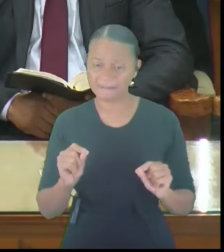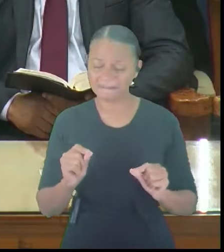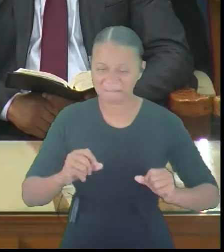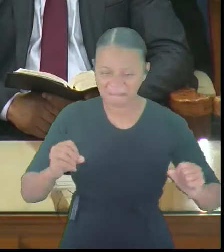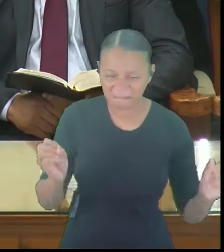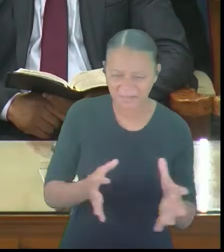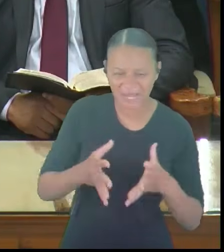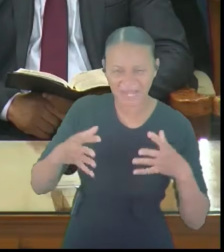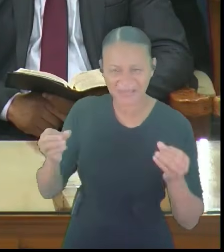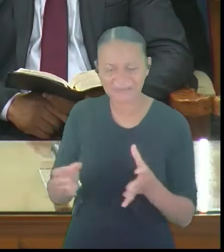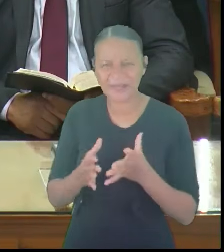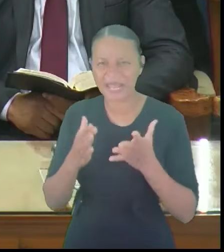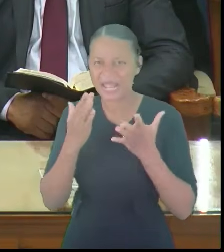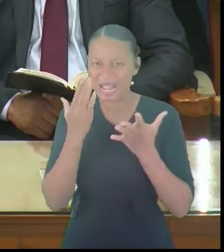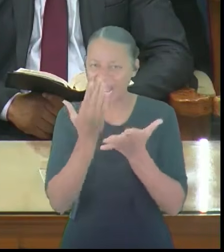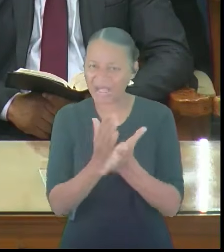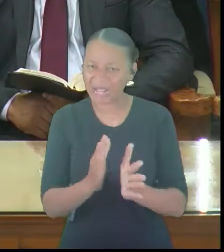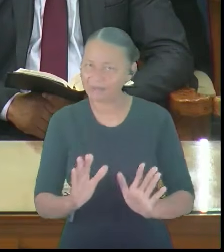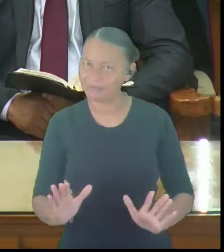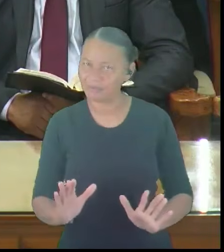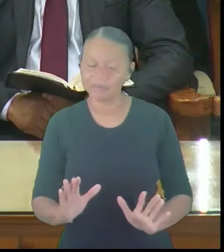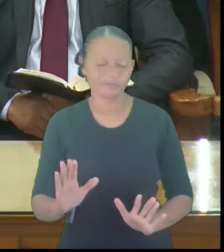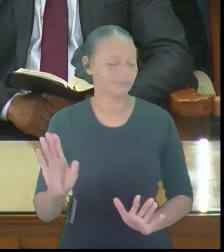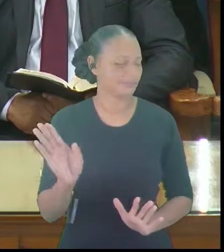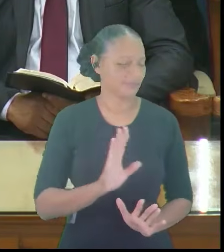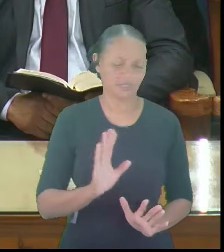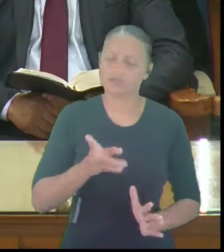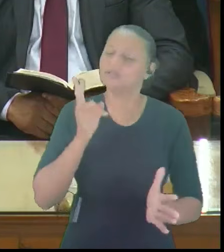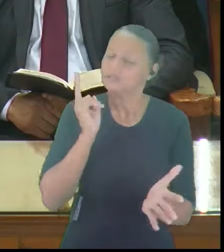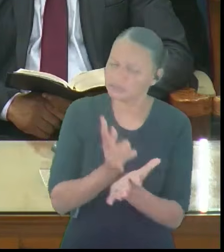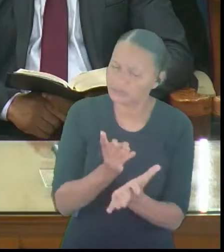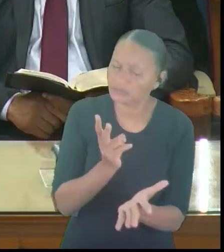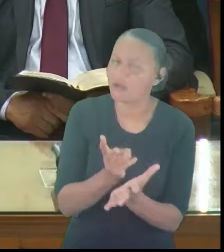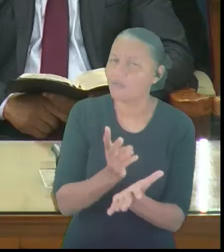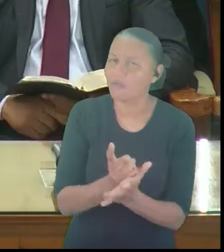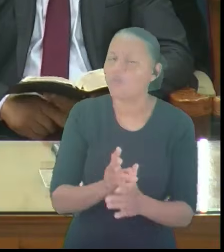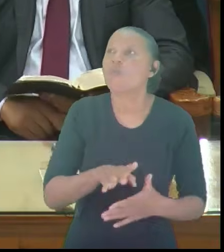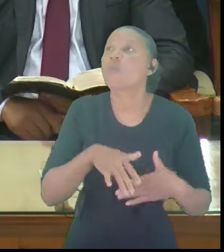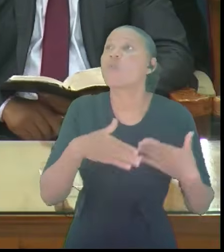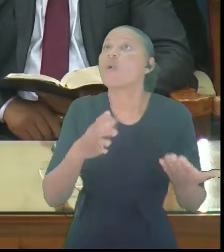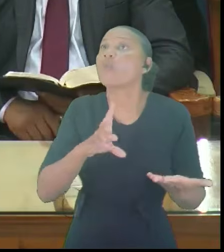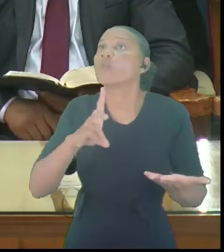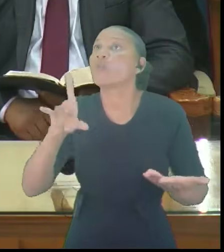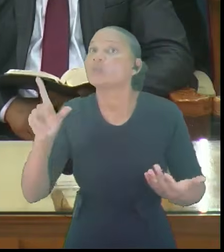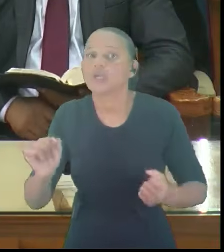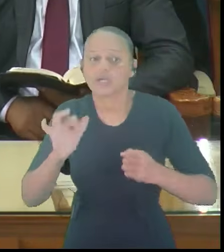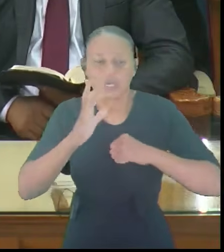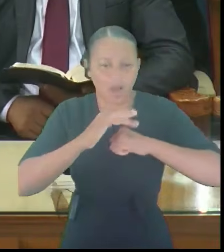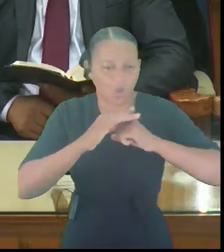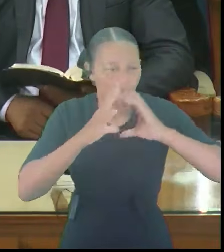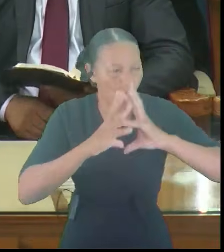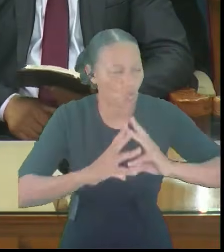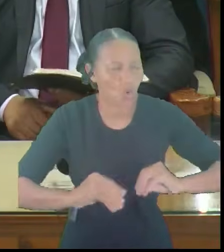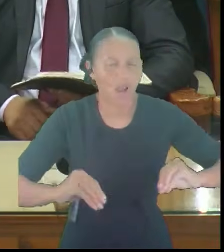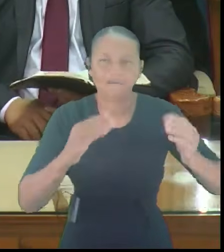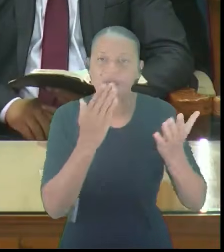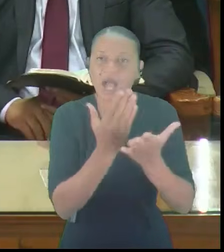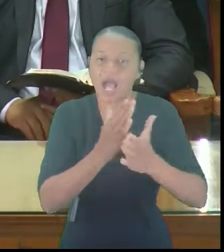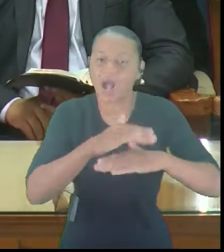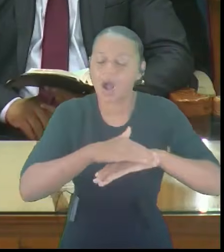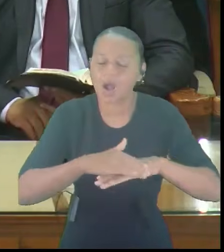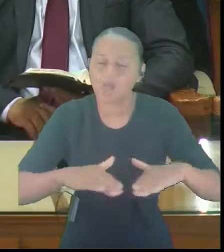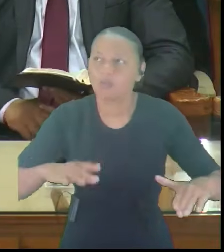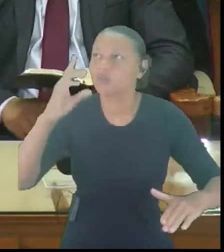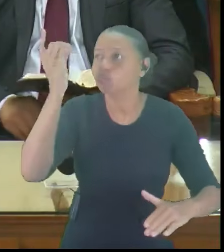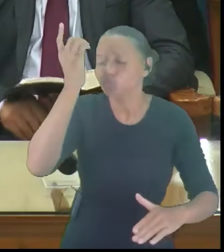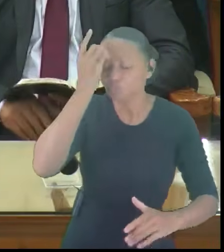cessaram e nunca hão de cessar. Quando é que vai cessar a cura? Quando é que vai cessar o dom de